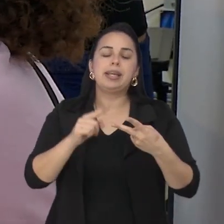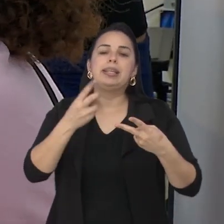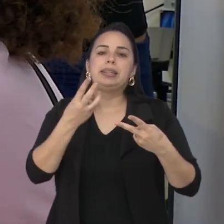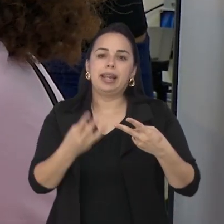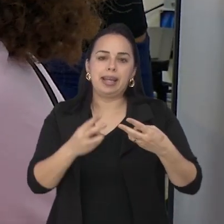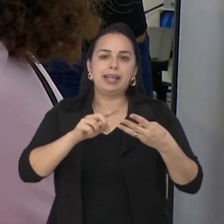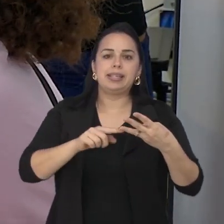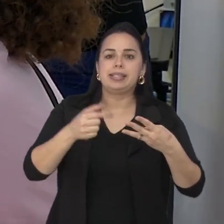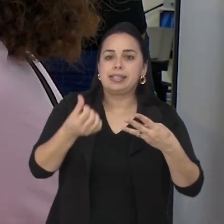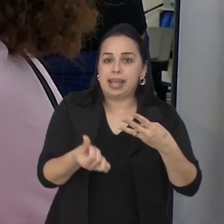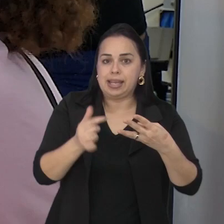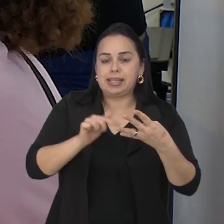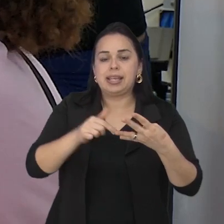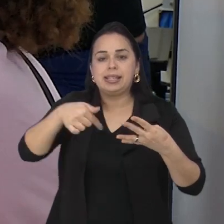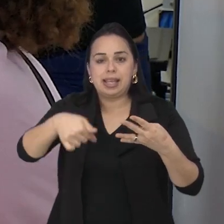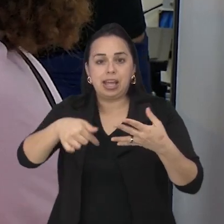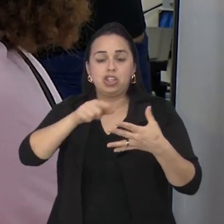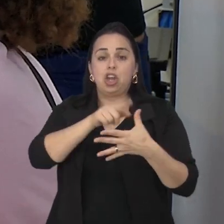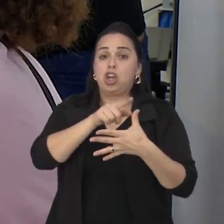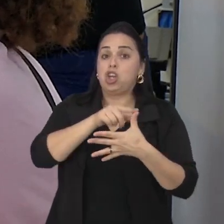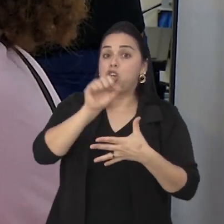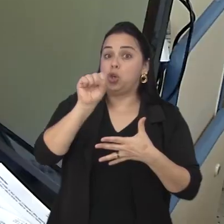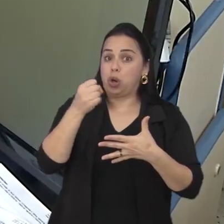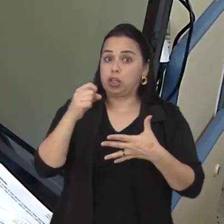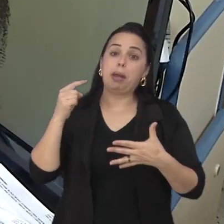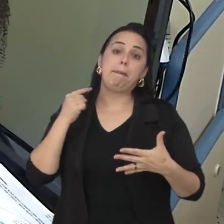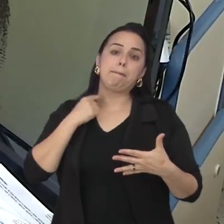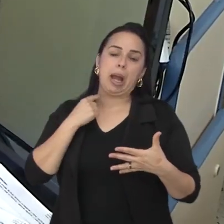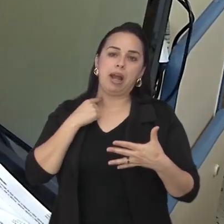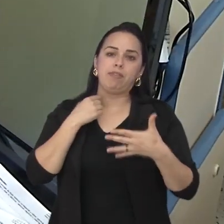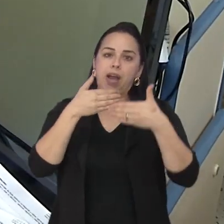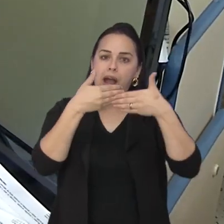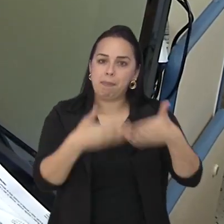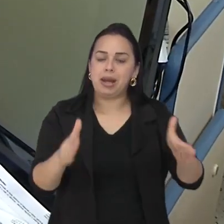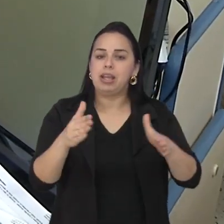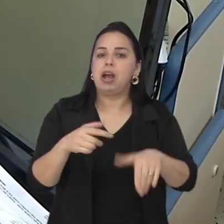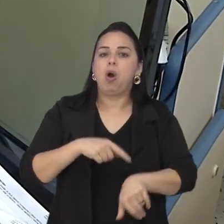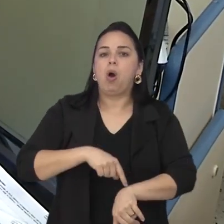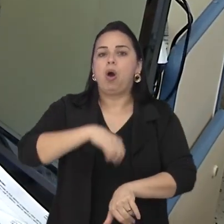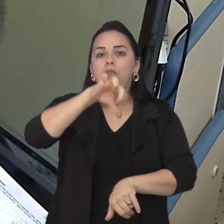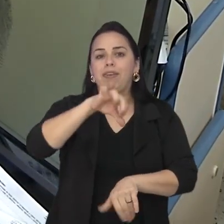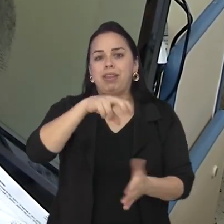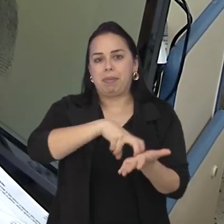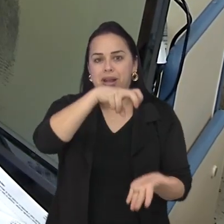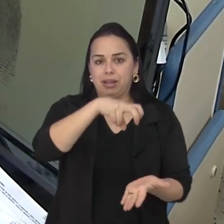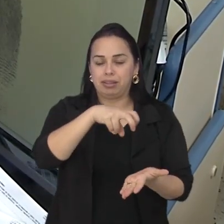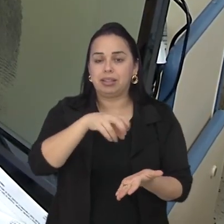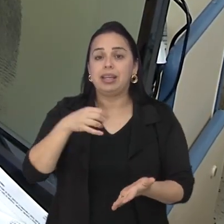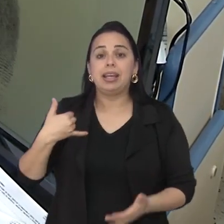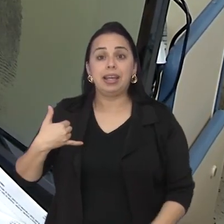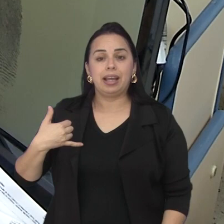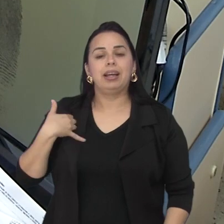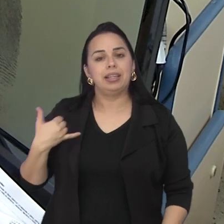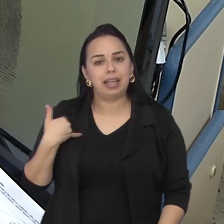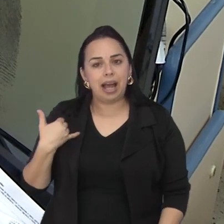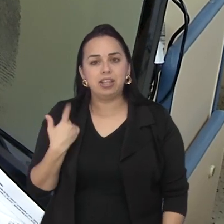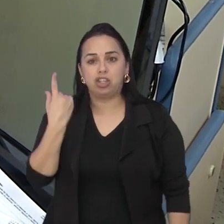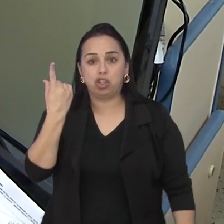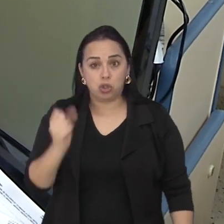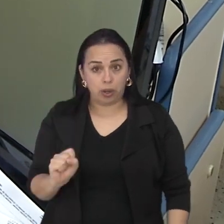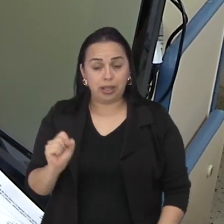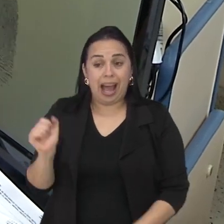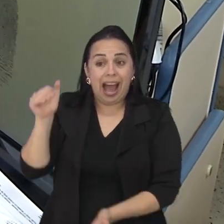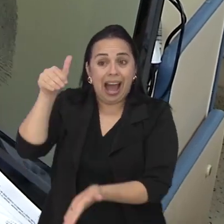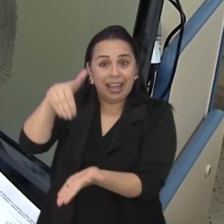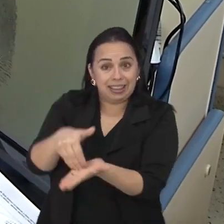3, 6, 7 e 8 de maio, o cartório vai abrir às 9 da manhã. Quem completar 18 anos